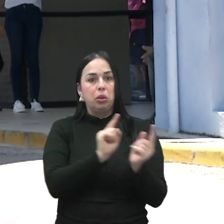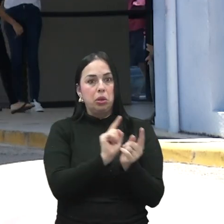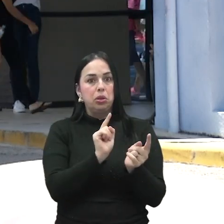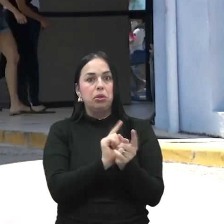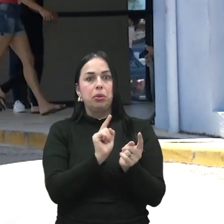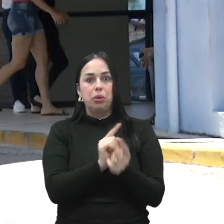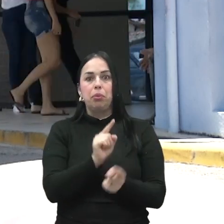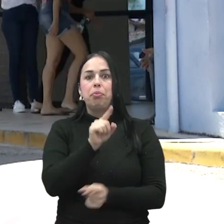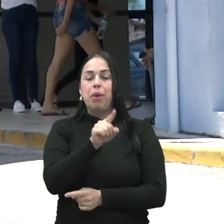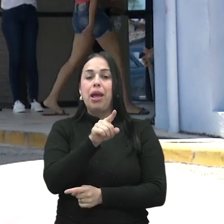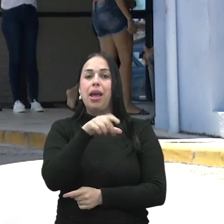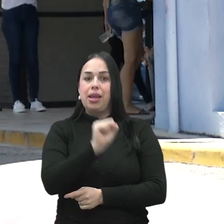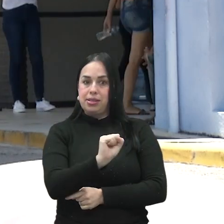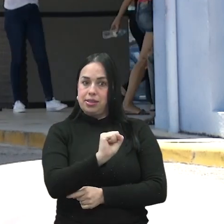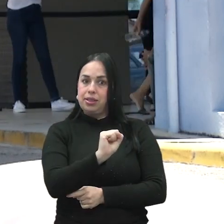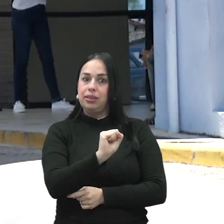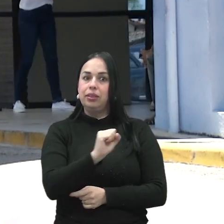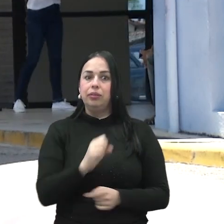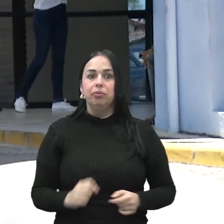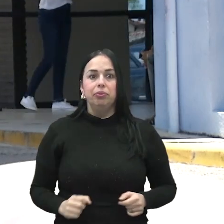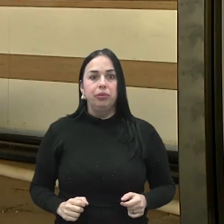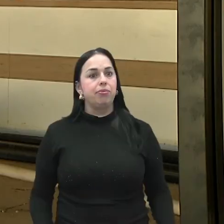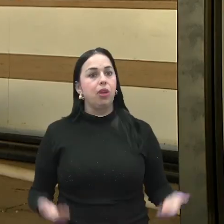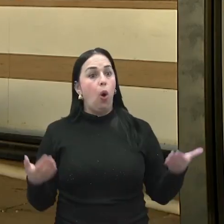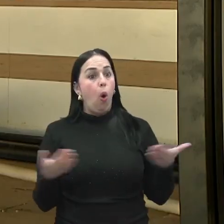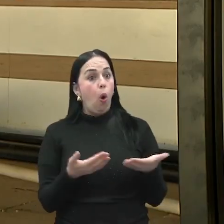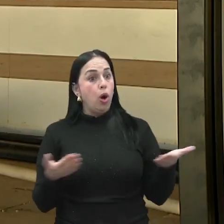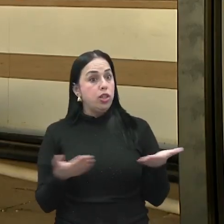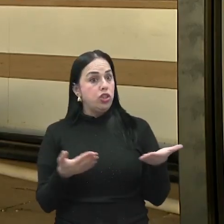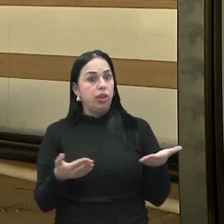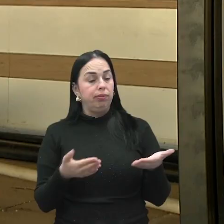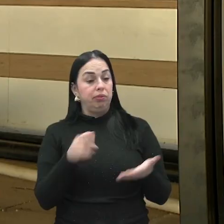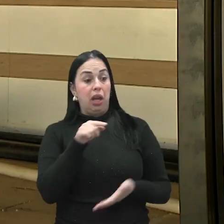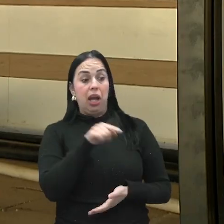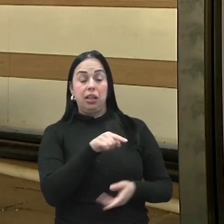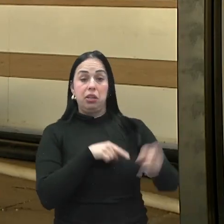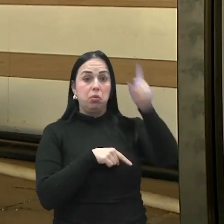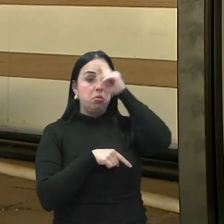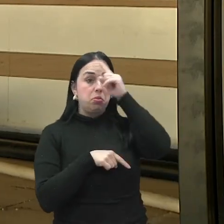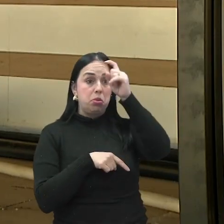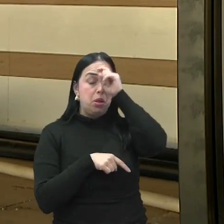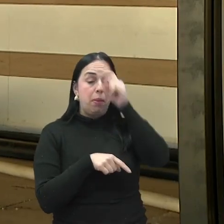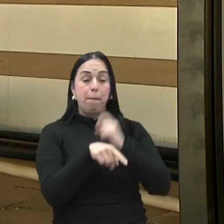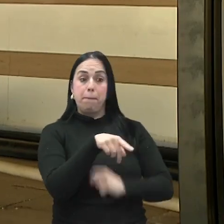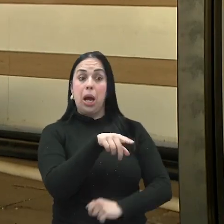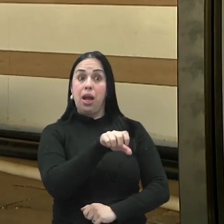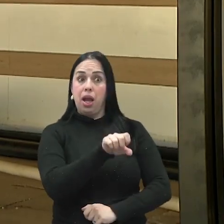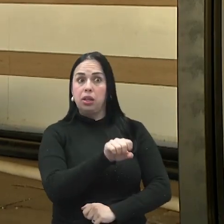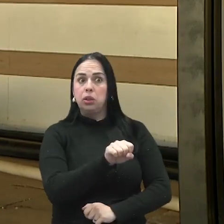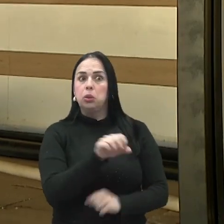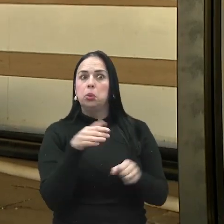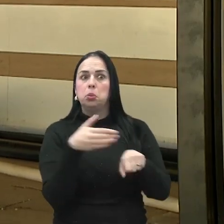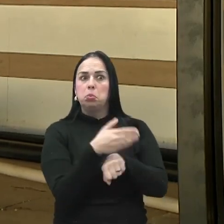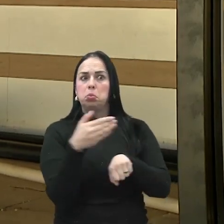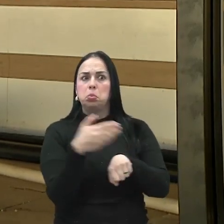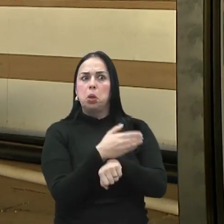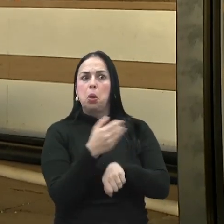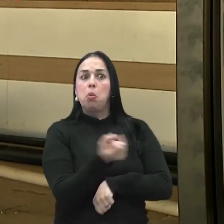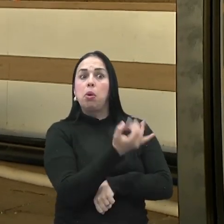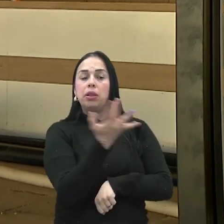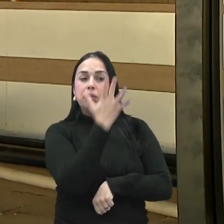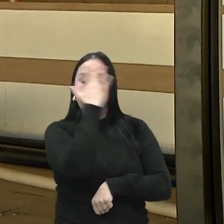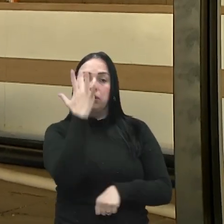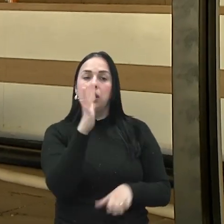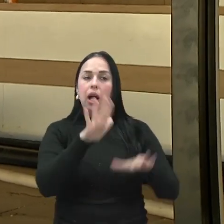pronto atendimento adulto do Hospital Municipal. Hoje a demanda do pronto atendimento do Hospital Municipal é muito grande, né? Então